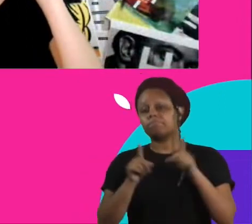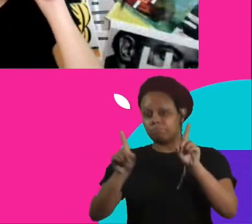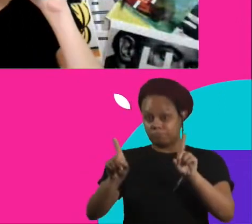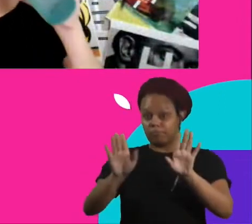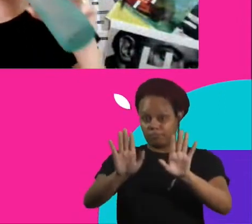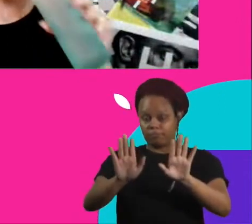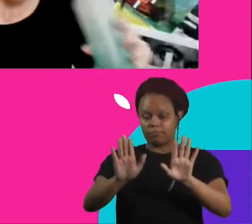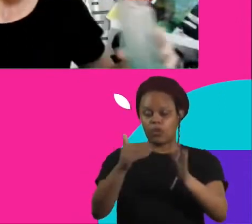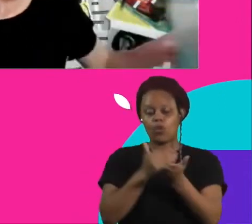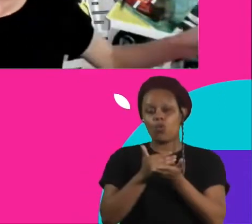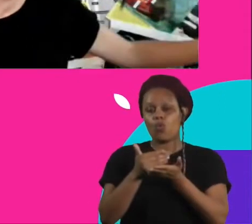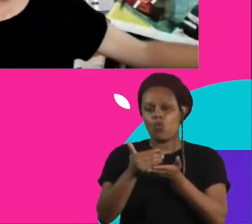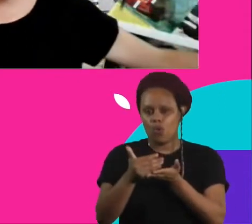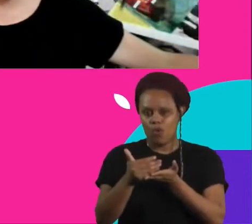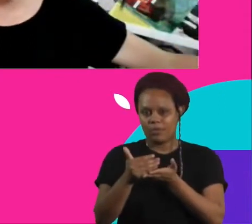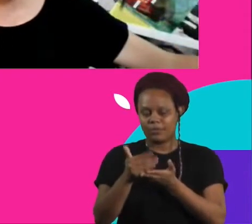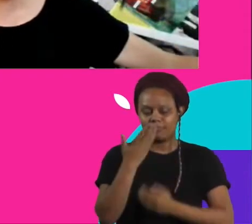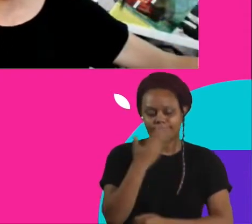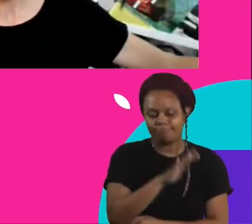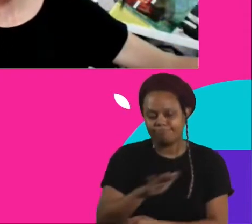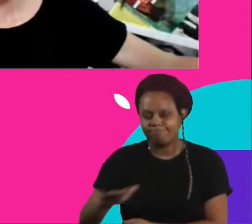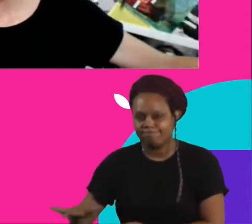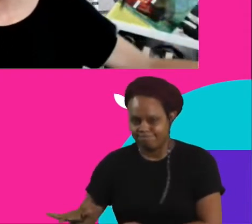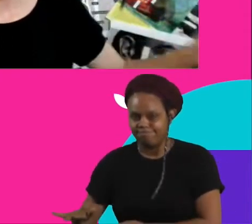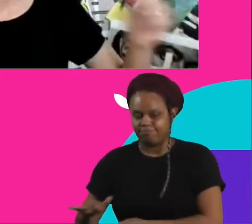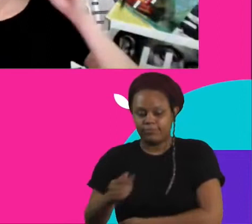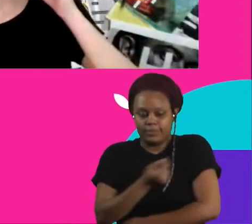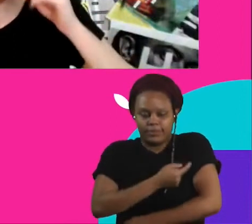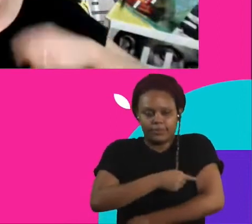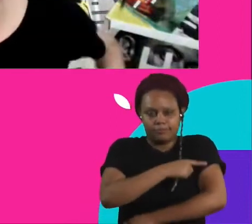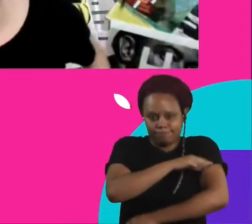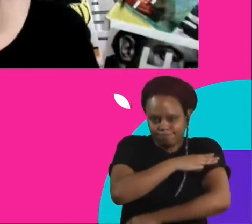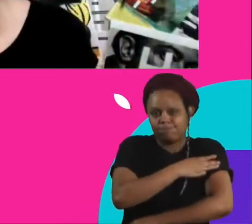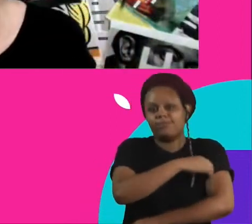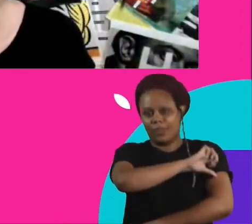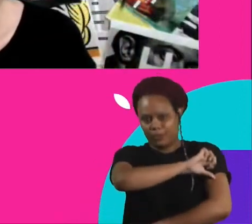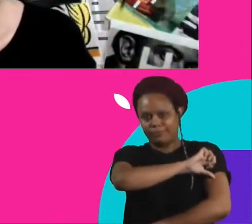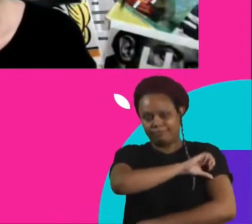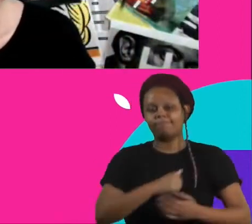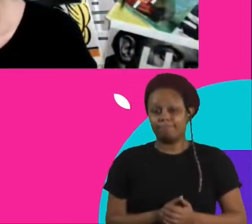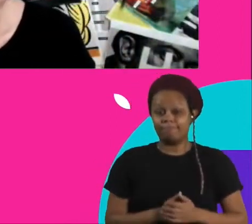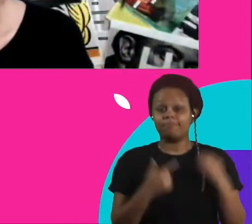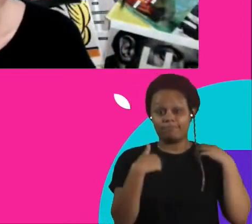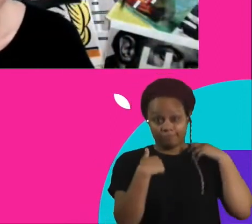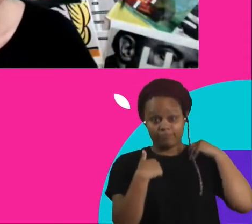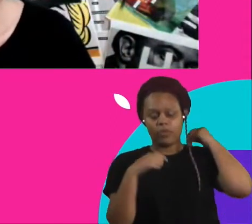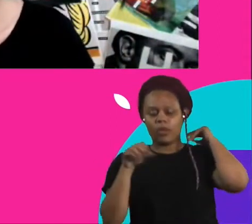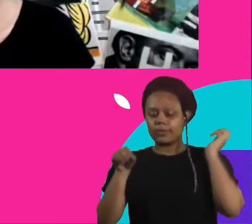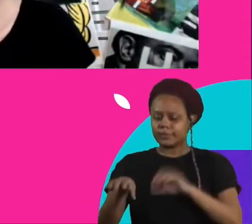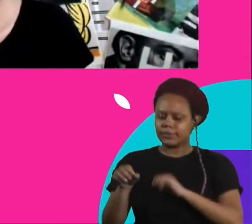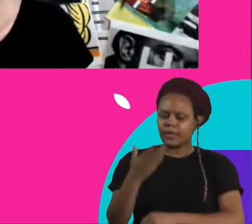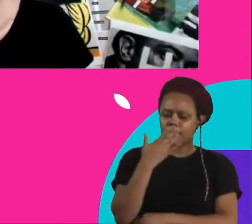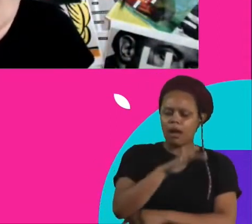sendo professor de ensino fundamental. Dei 2 anos aula de redação, ensinando uma garotada de 10,